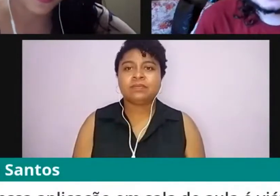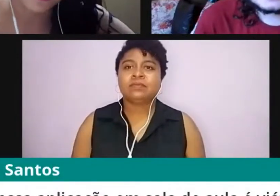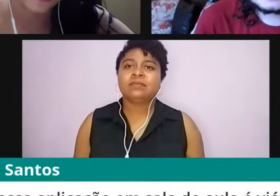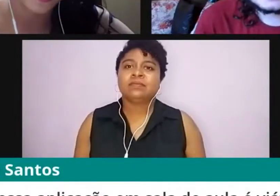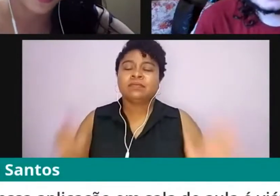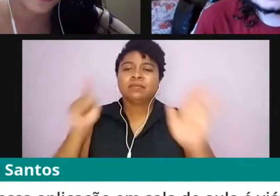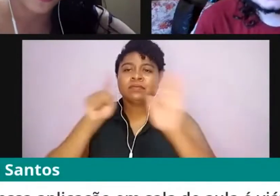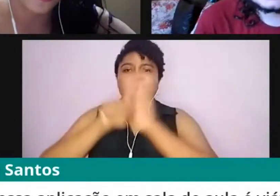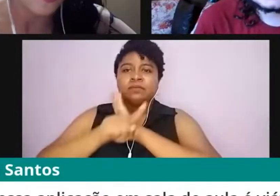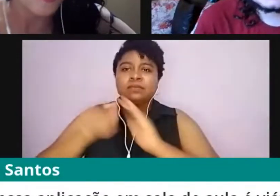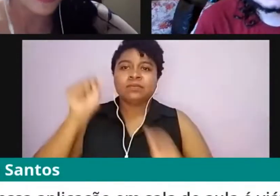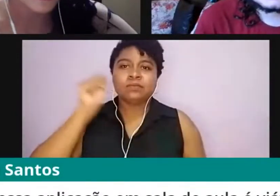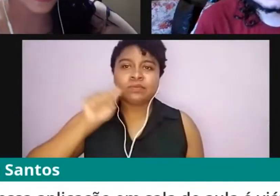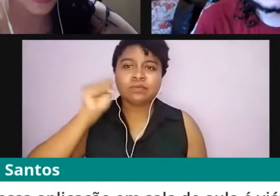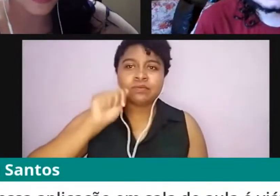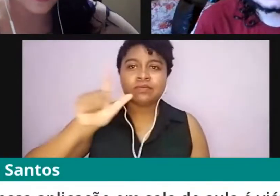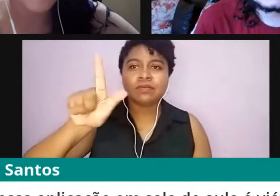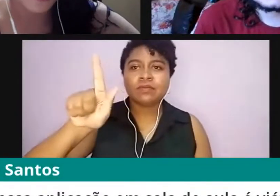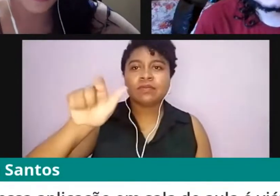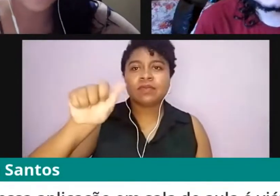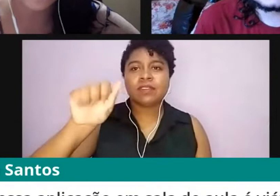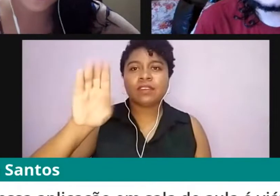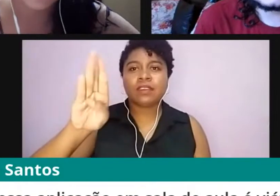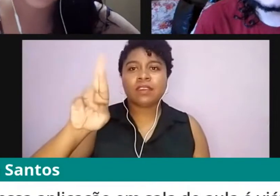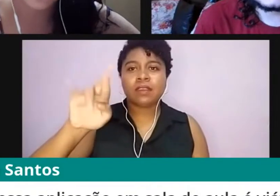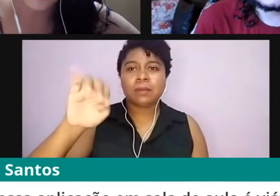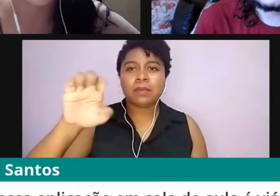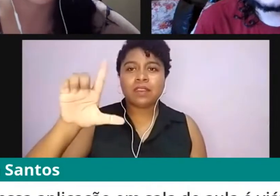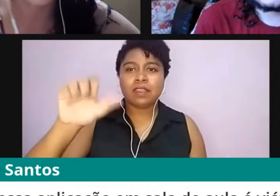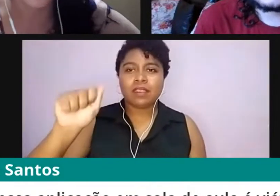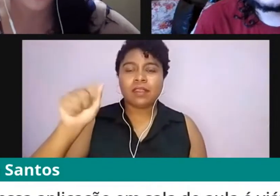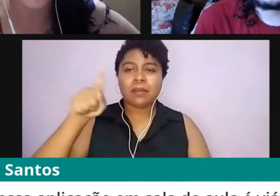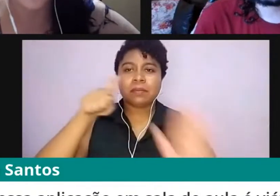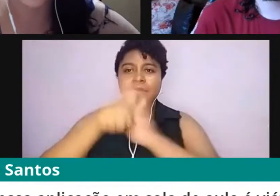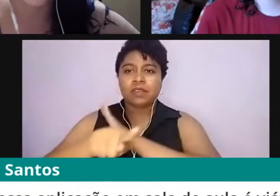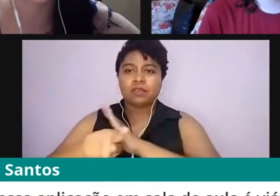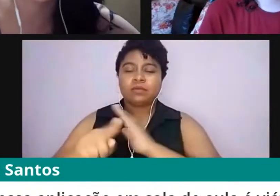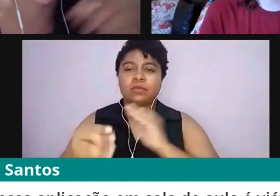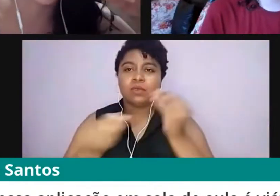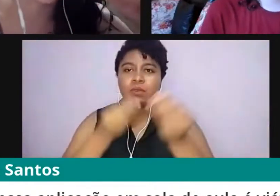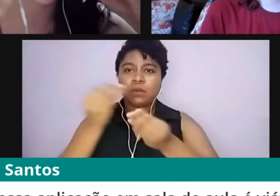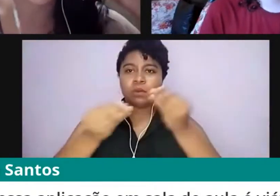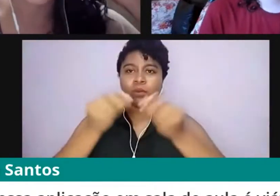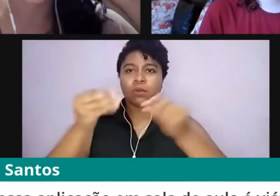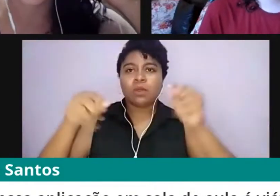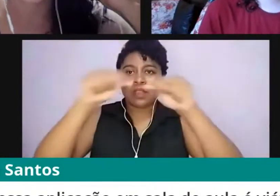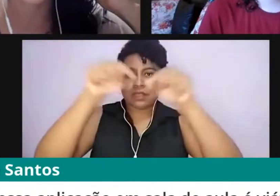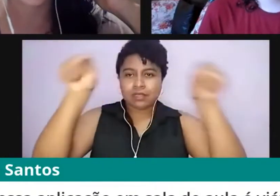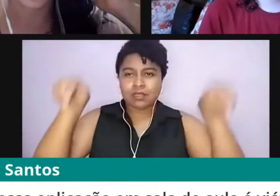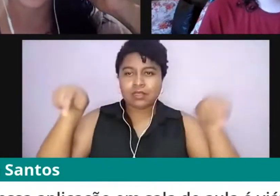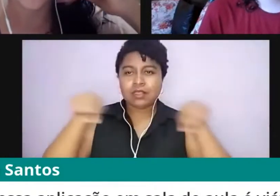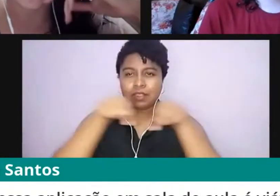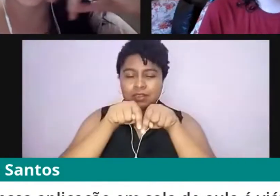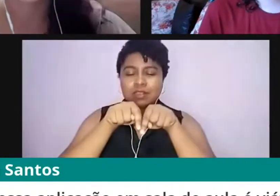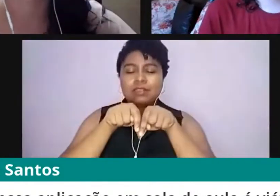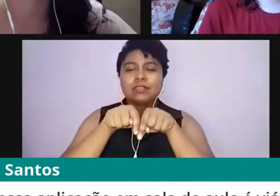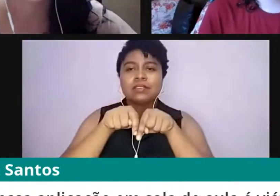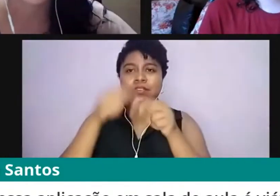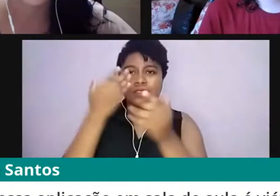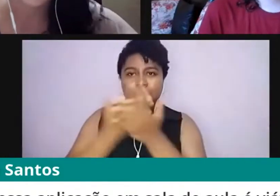Santos, que ela comentou, mas daí essa aplicação em sala de aula é viável em 50 minutos? O tempo da narrativa quem